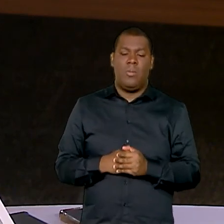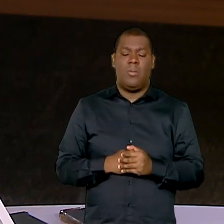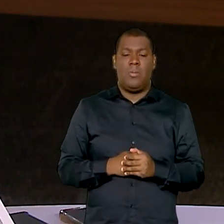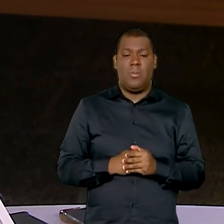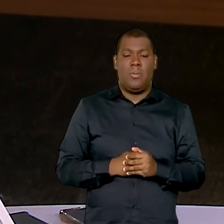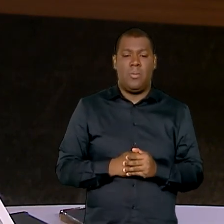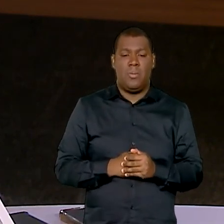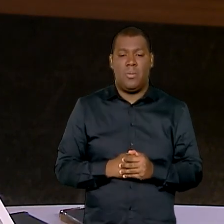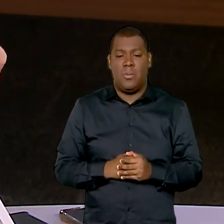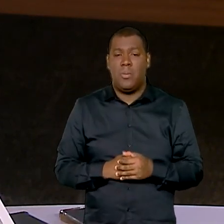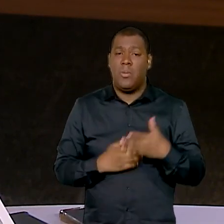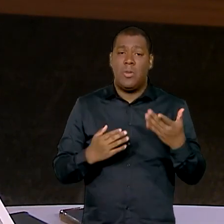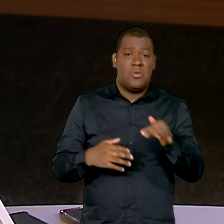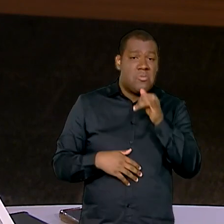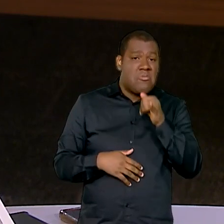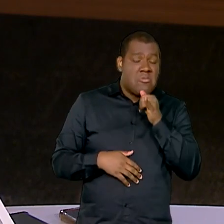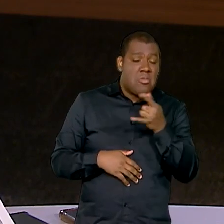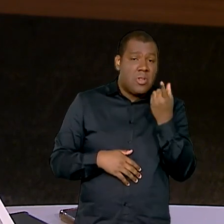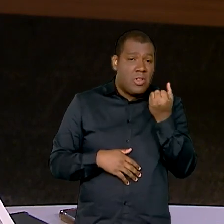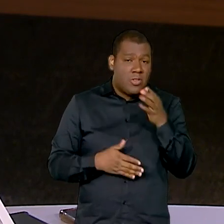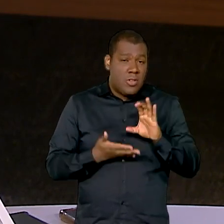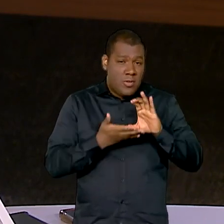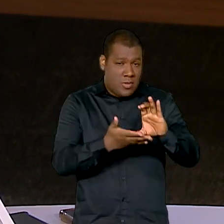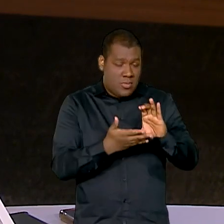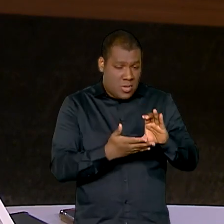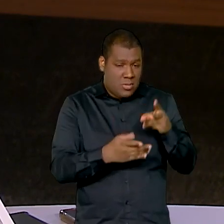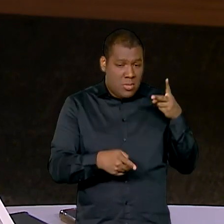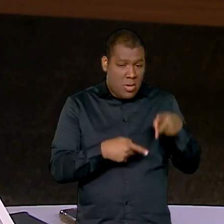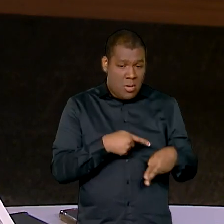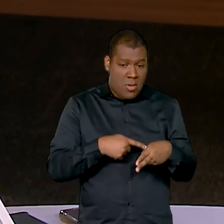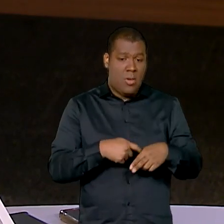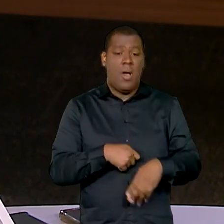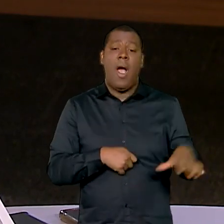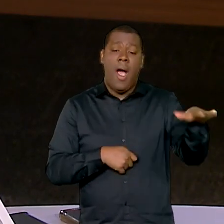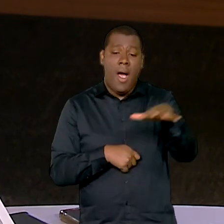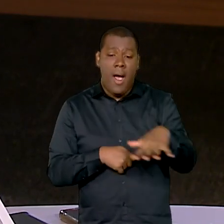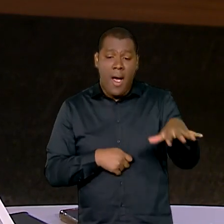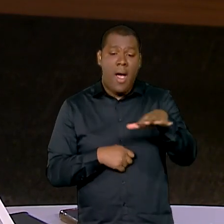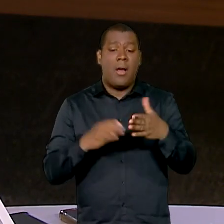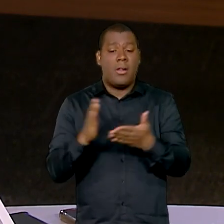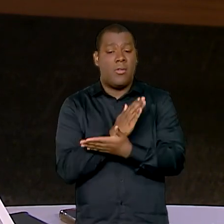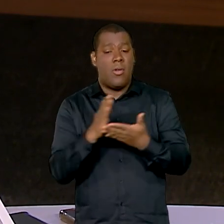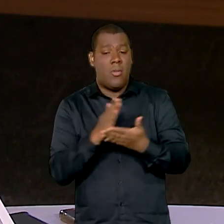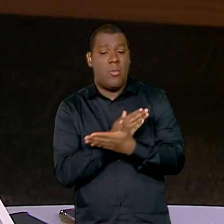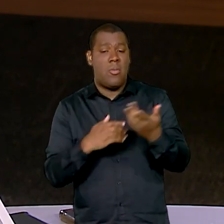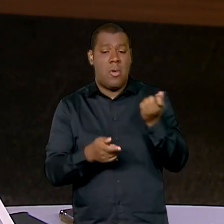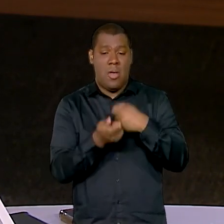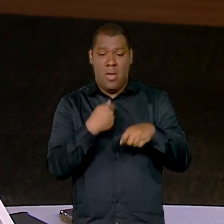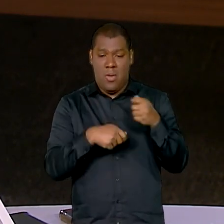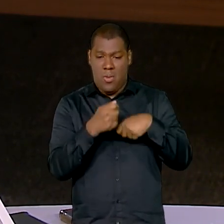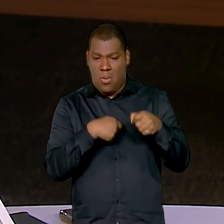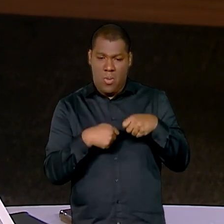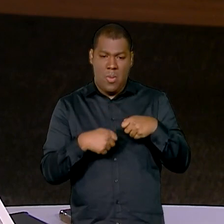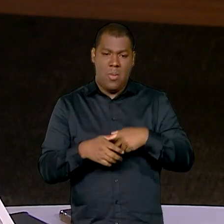qualquer desoneração, por exemplo, quando você diz que determinados setores da economia não vão